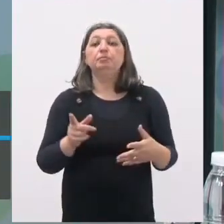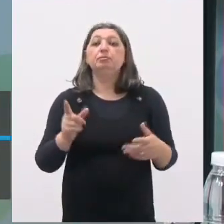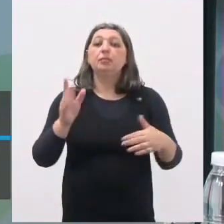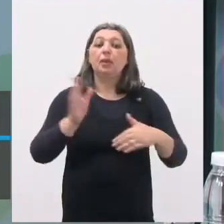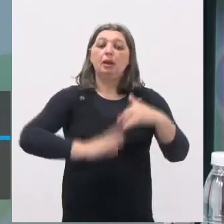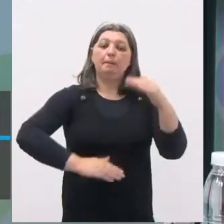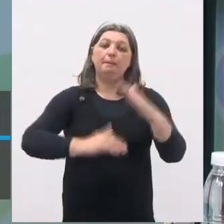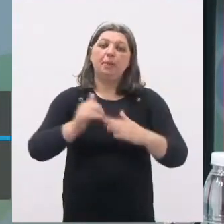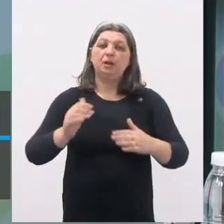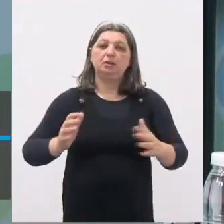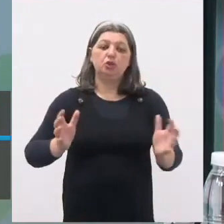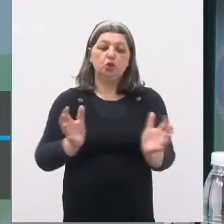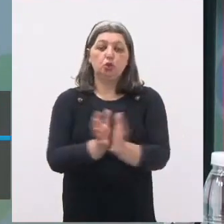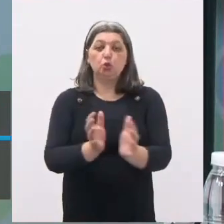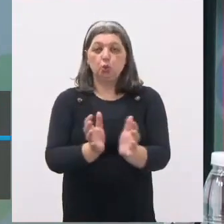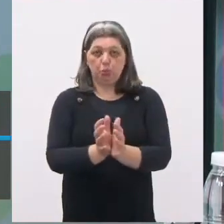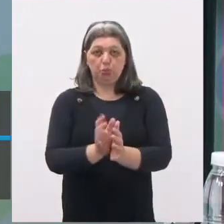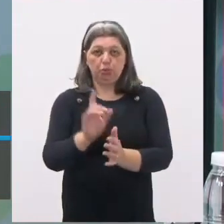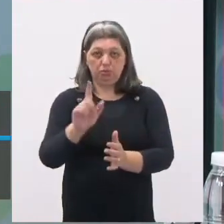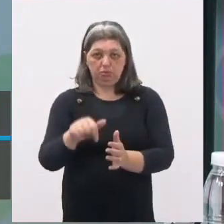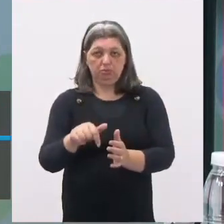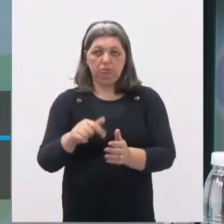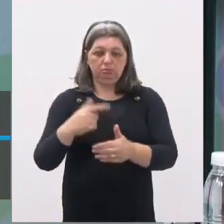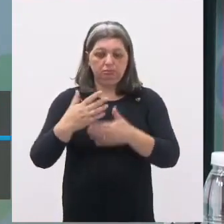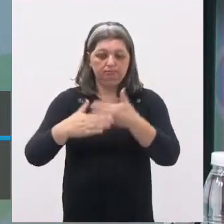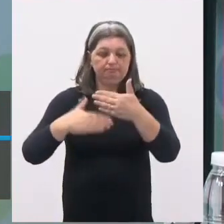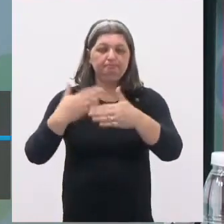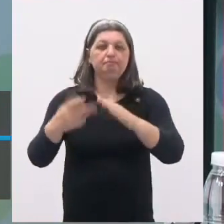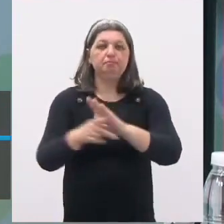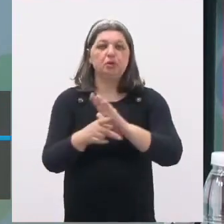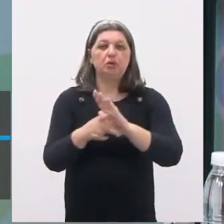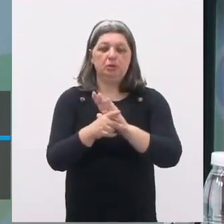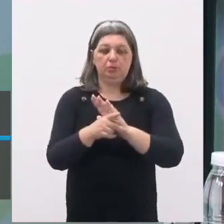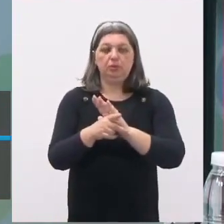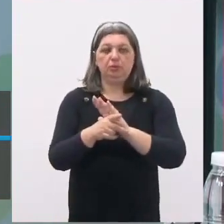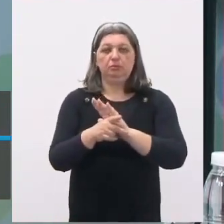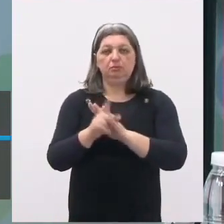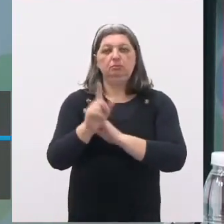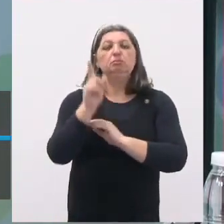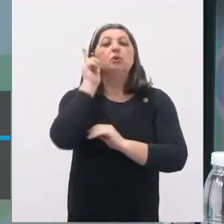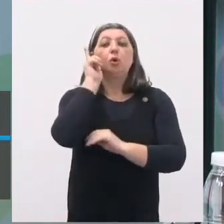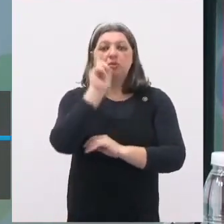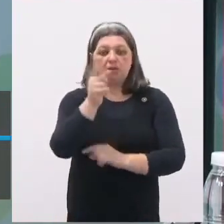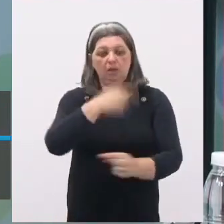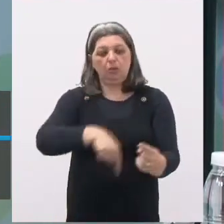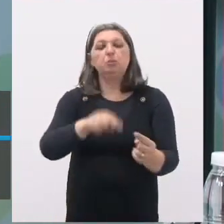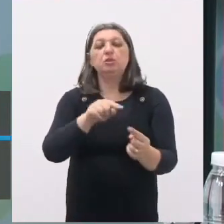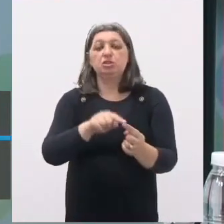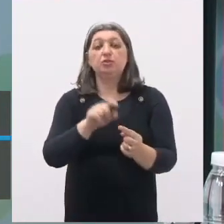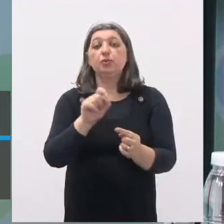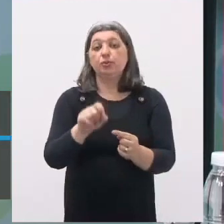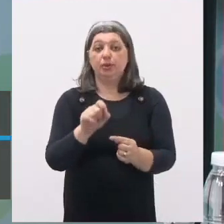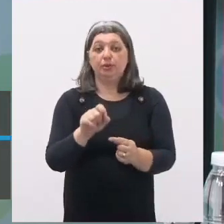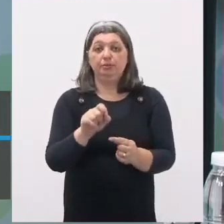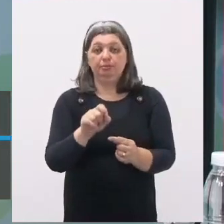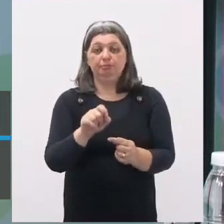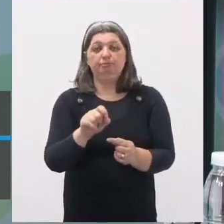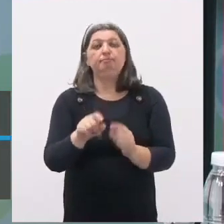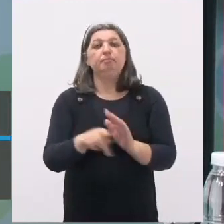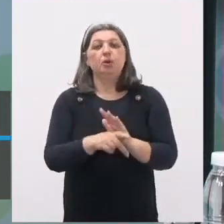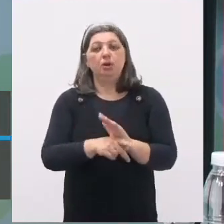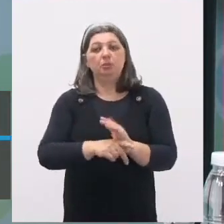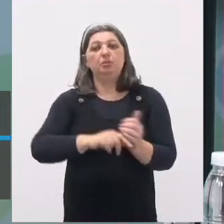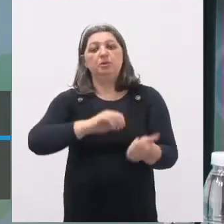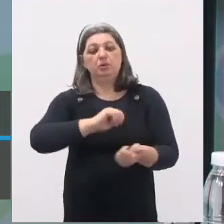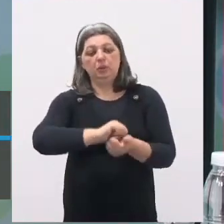juntos, né, que em grupo, nessa construção colaborativa, a gente consegue aí o nosso objetivo, que é a qualidade